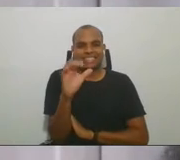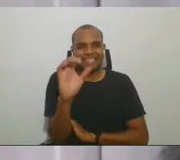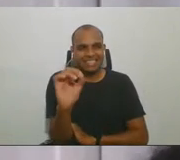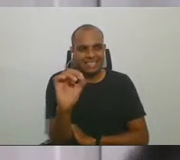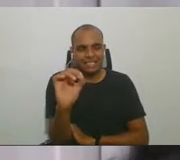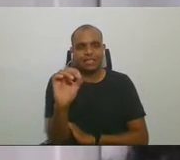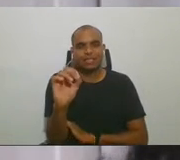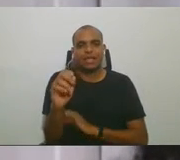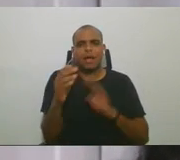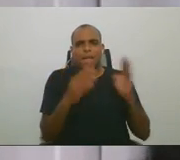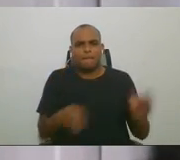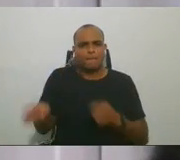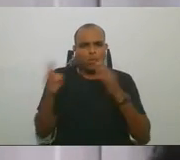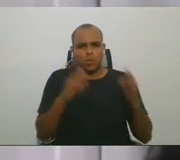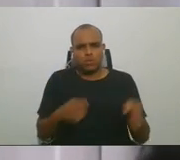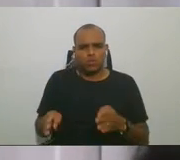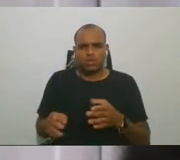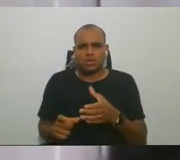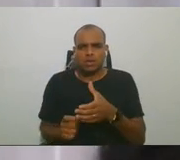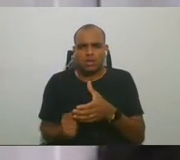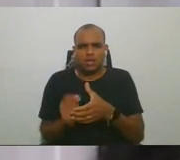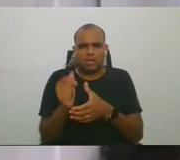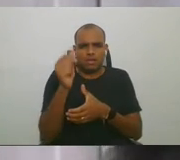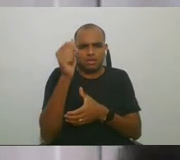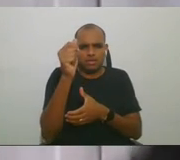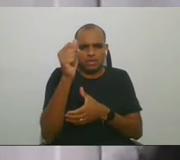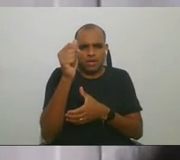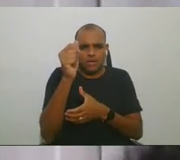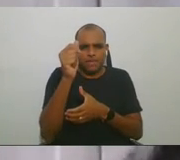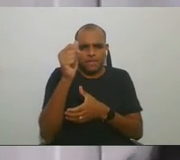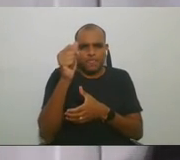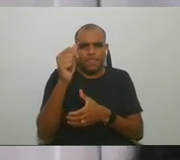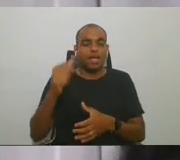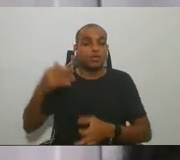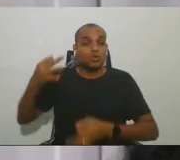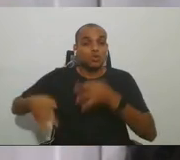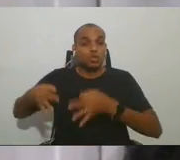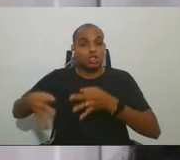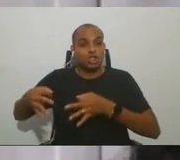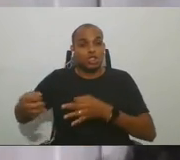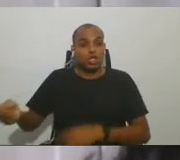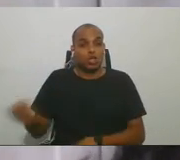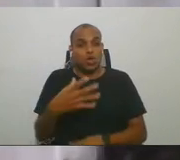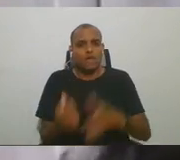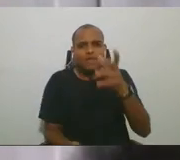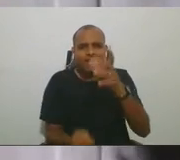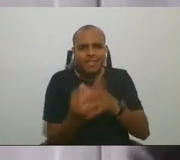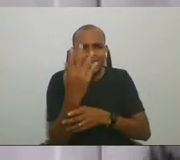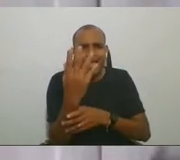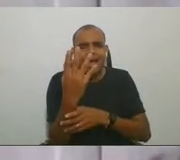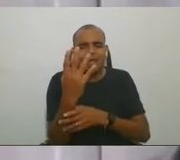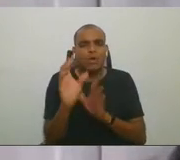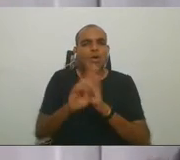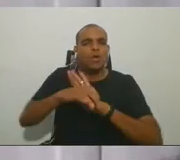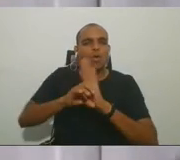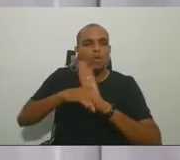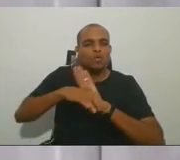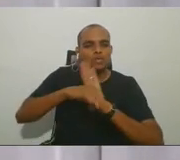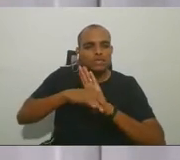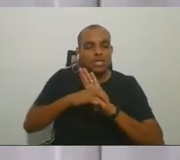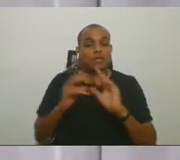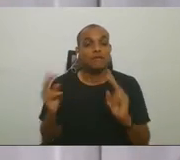produção capitalista. A ordem jurídica moderno, criado pela conceituação e